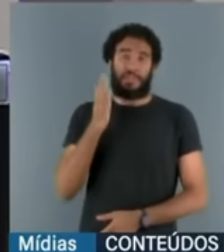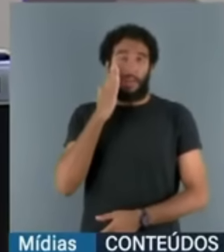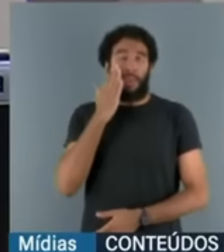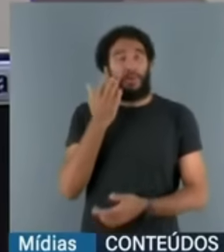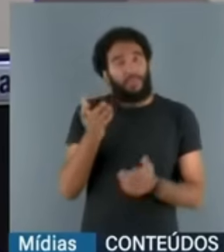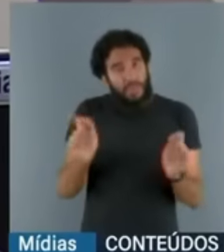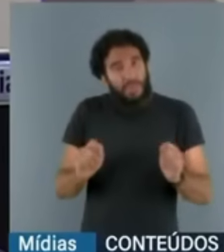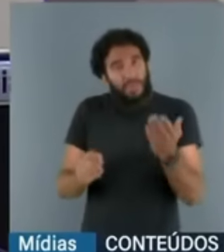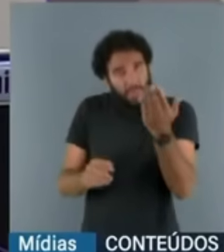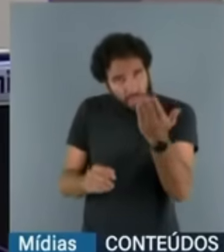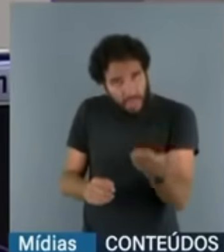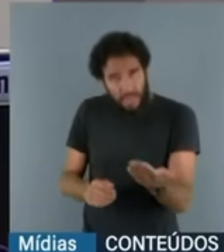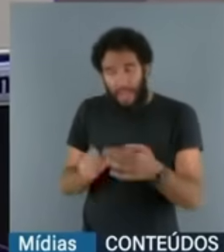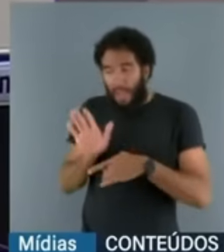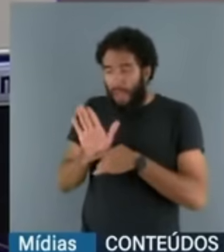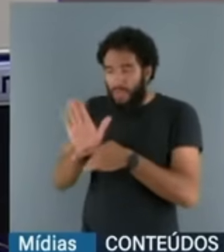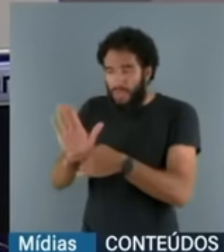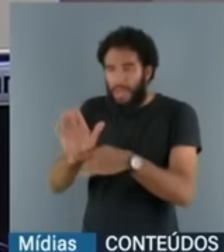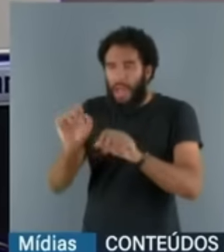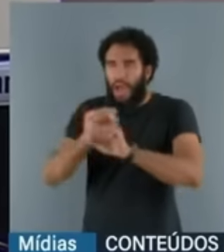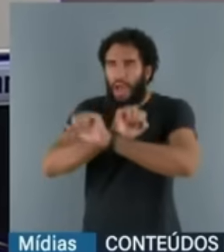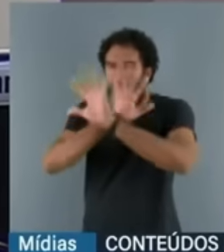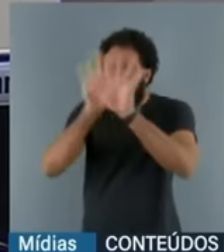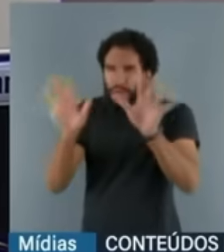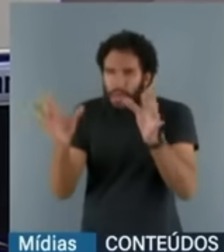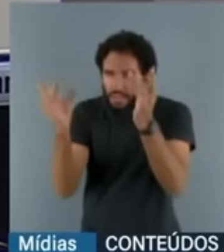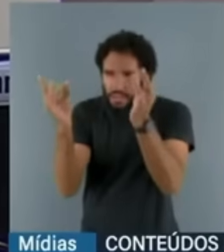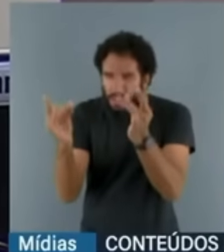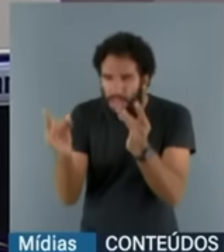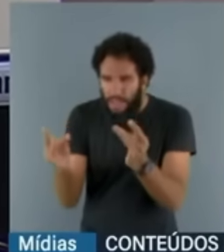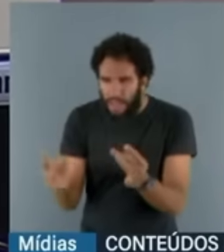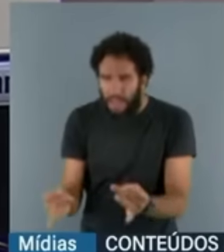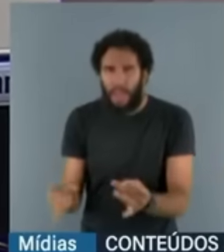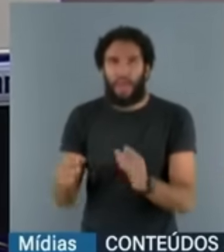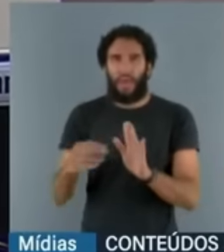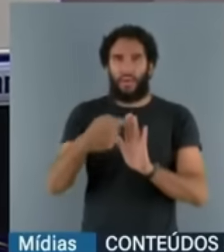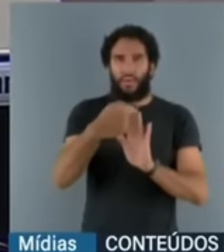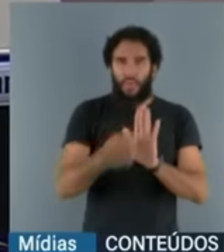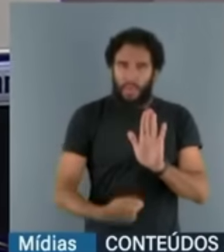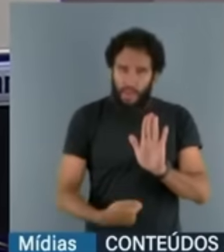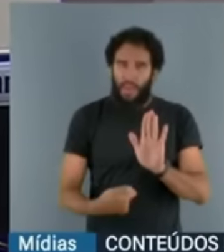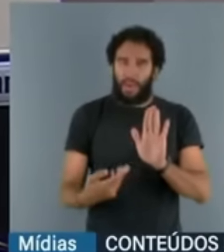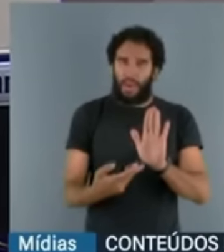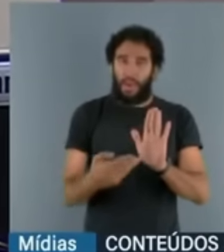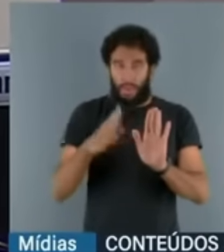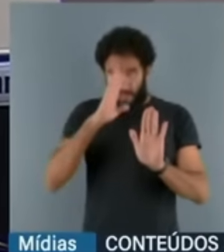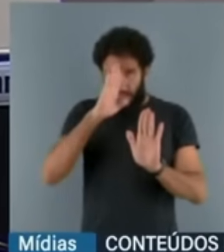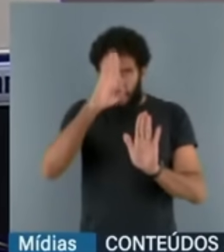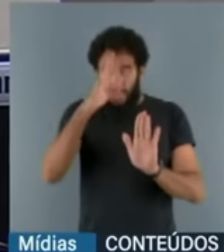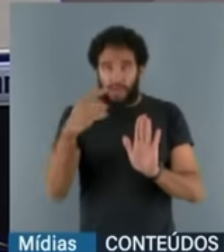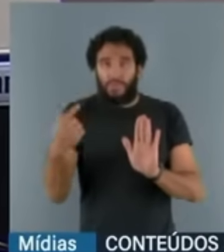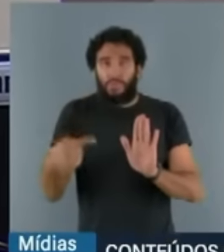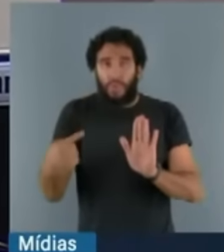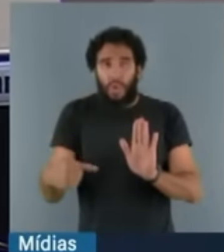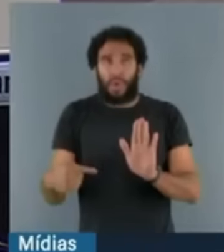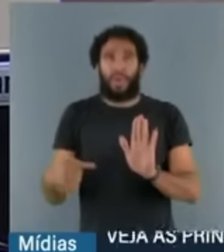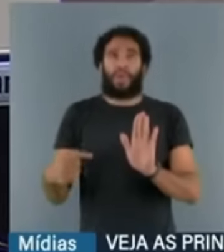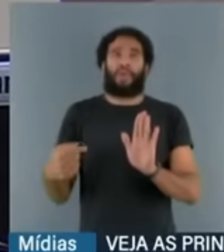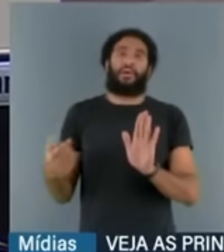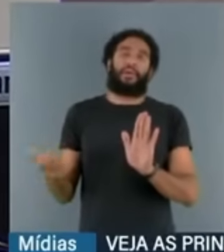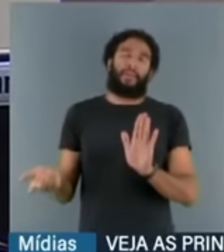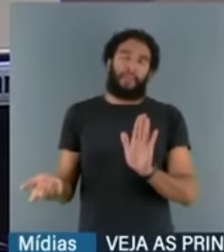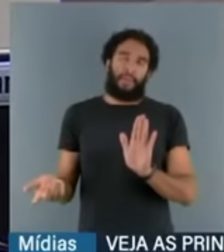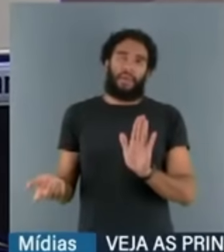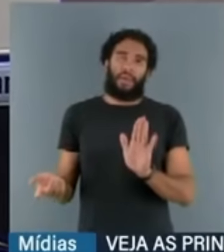contribuição ela é muito importante para o que será, ao final, o nosso relatório, sobretudo por conta dos indiciamentos